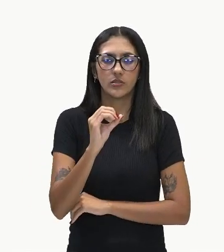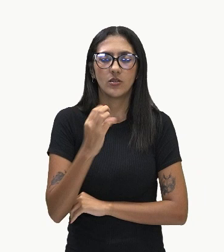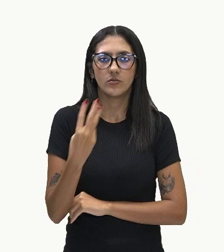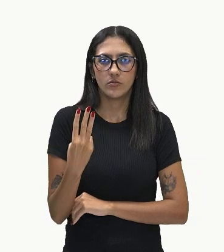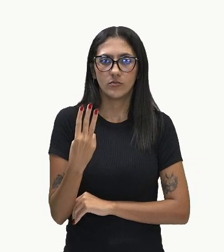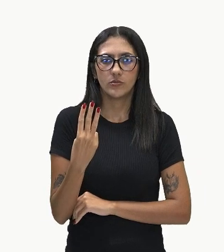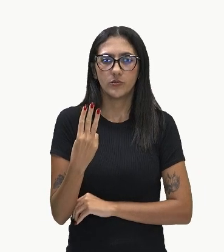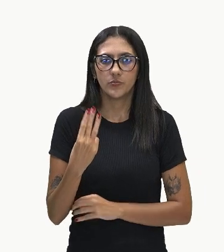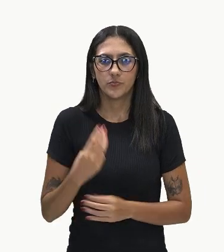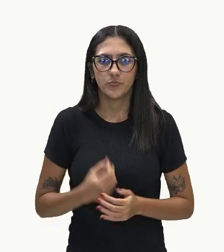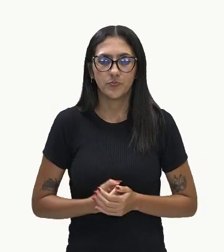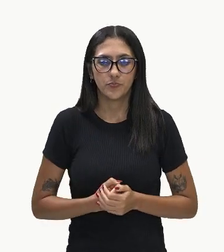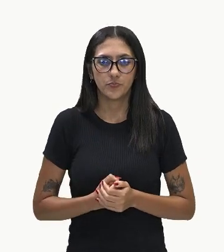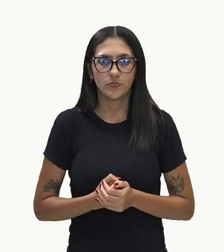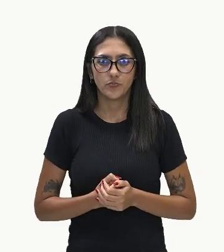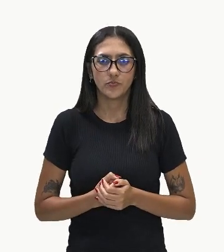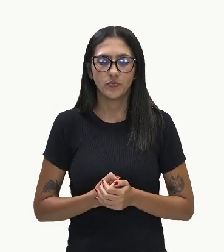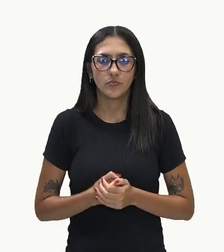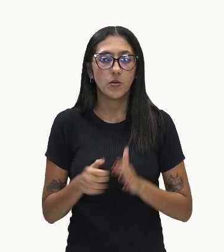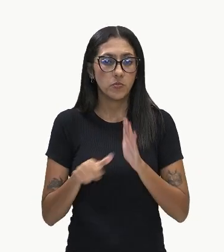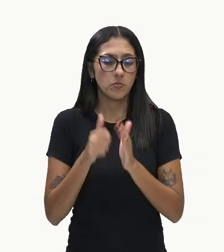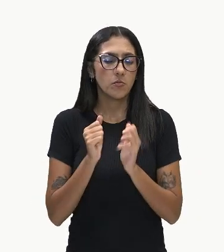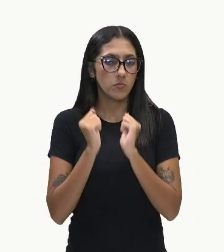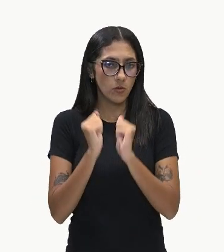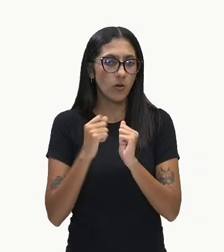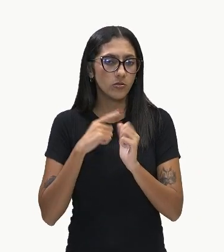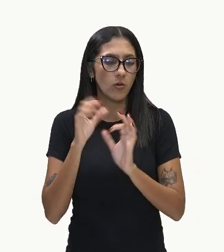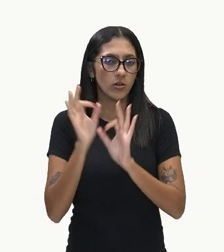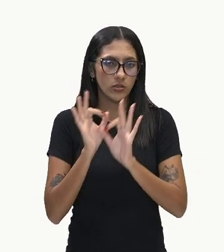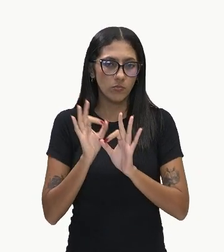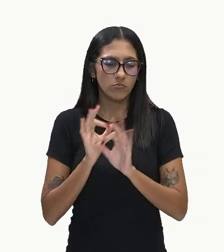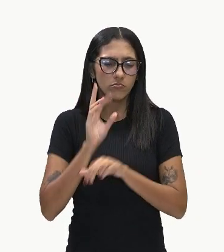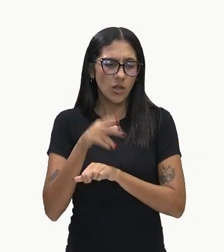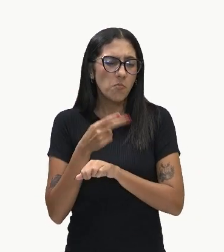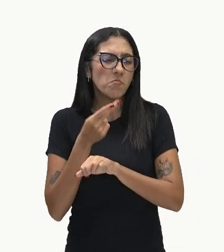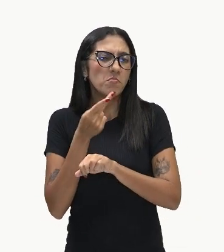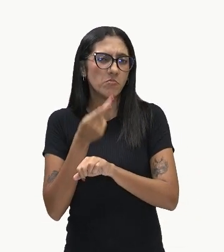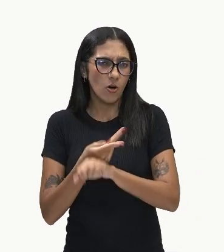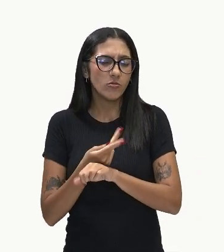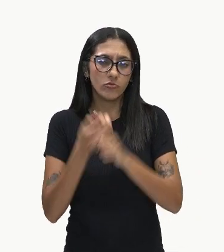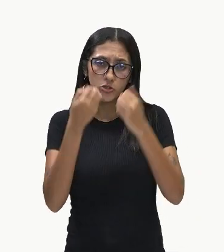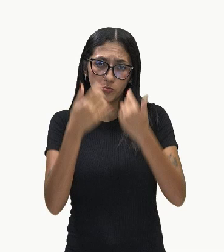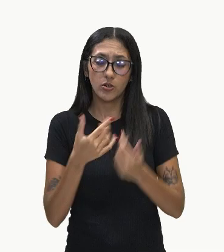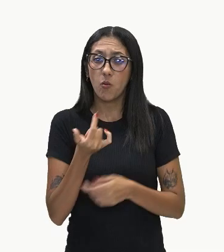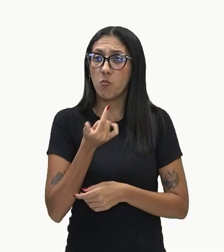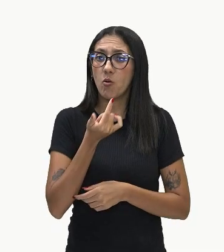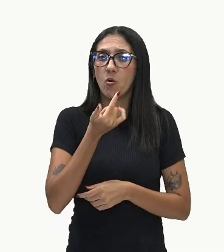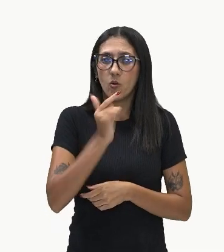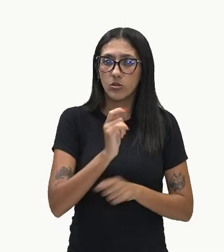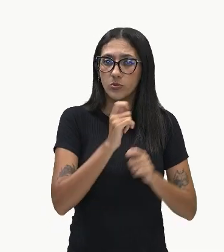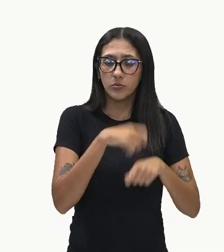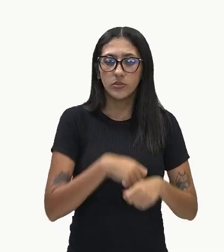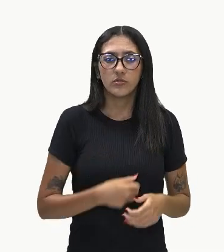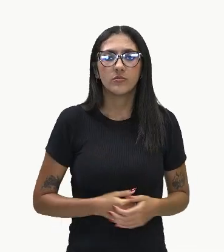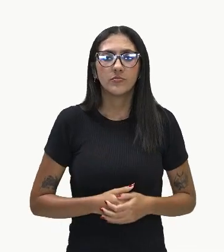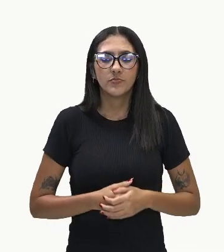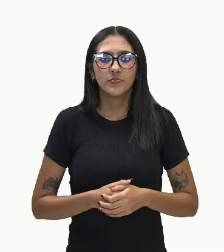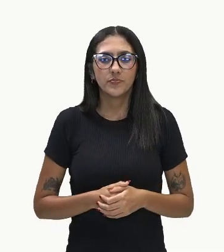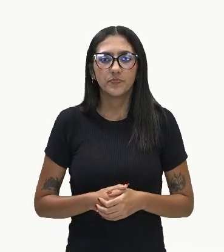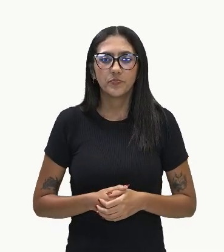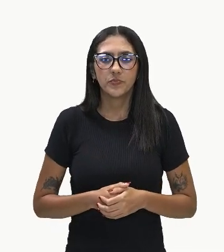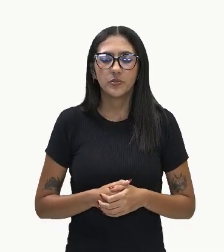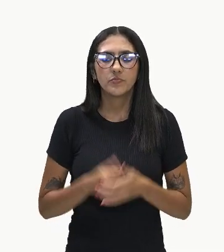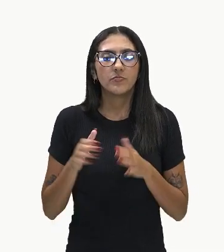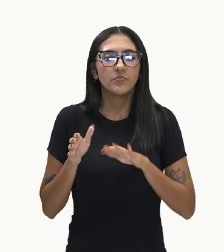0,3. Eu primeiro vou resolver dessa maneira e já vou explicar aqui qual seria a outra maneira, tá bom? E aí, meu